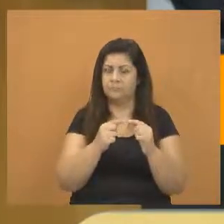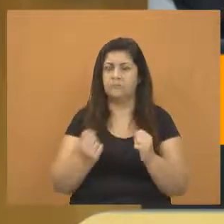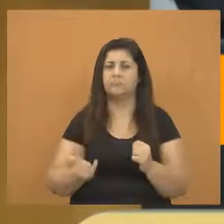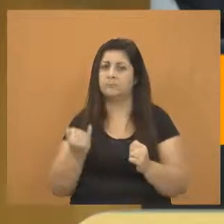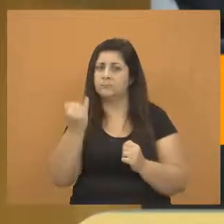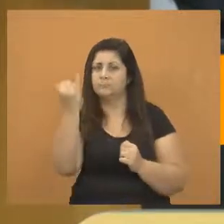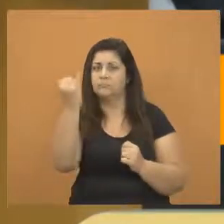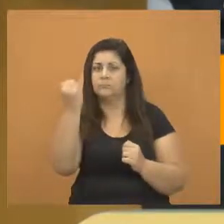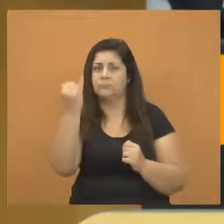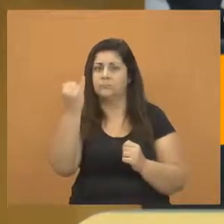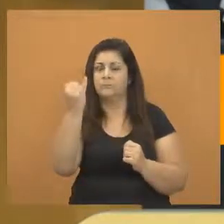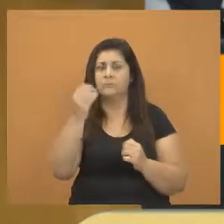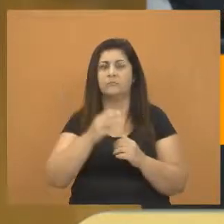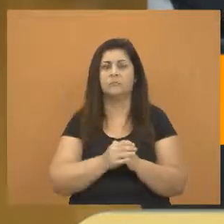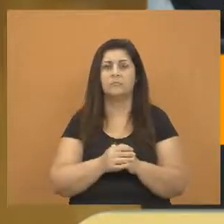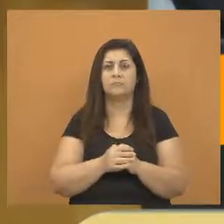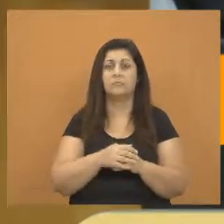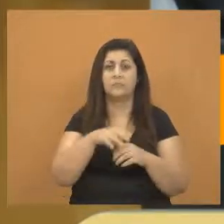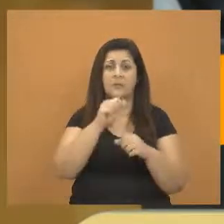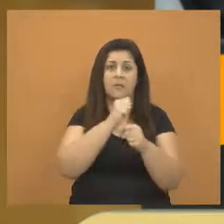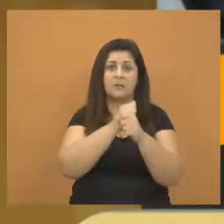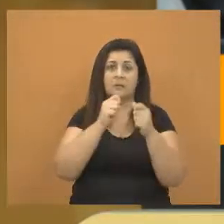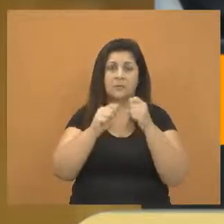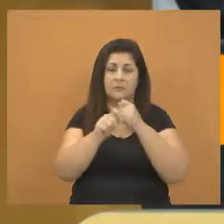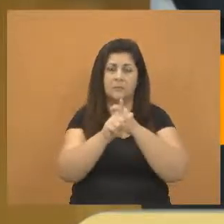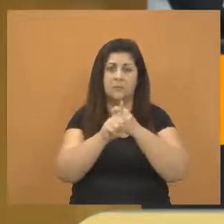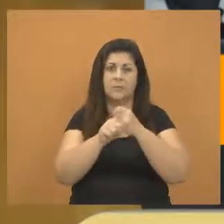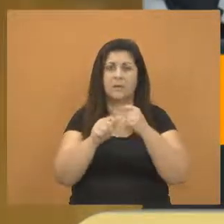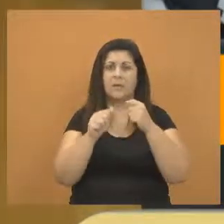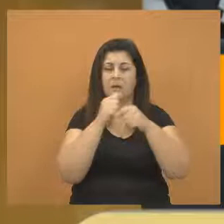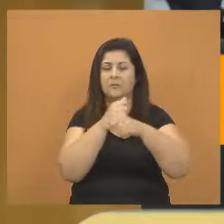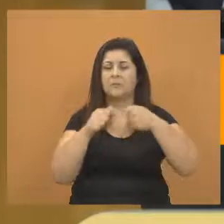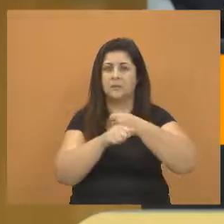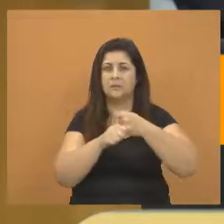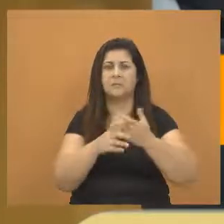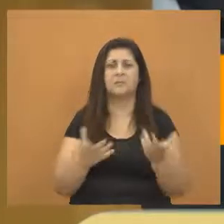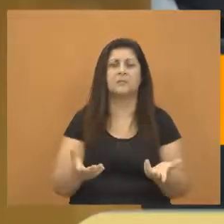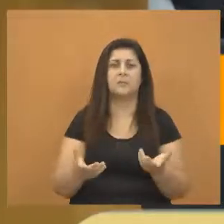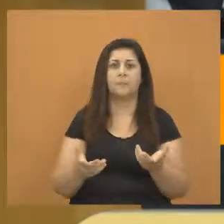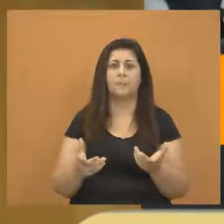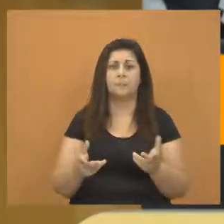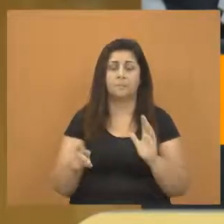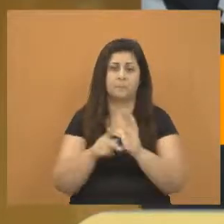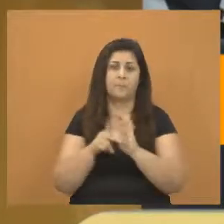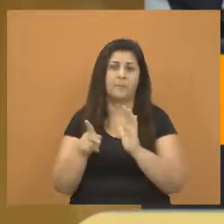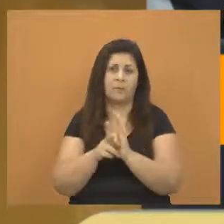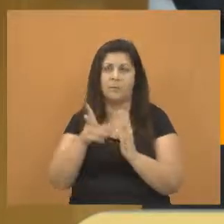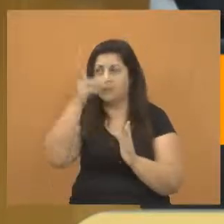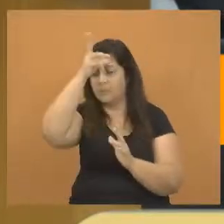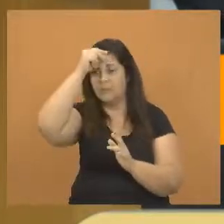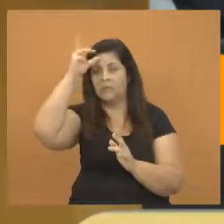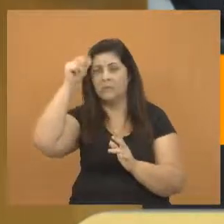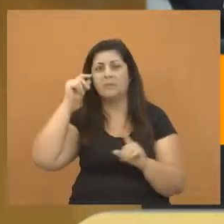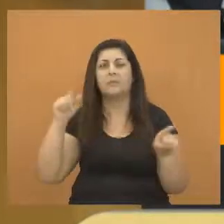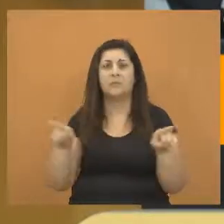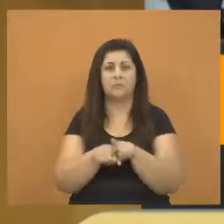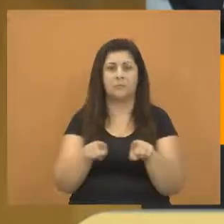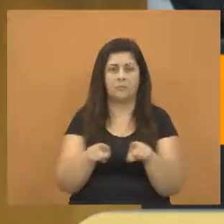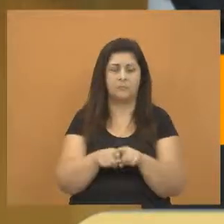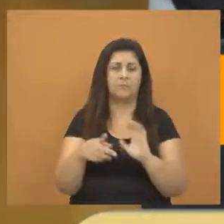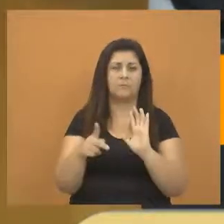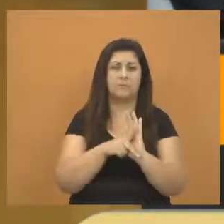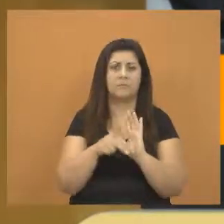valores e metas da administração pública direta e indireta do Poder Executivo e do Poder